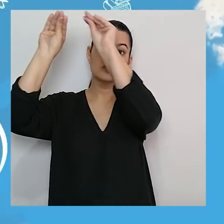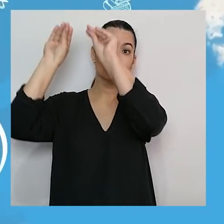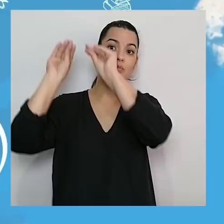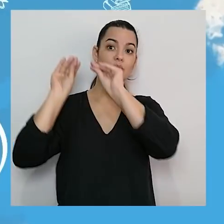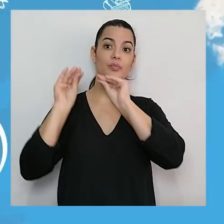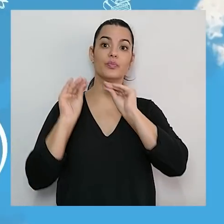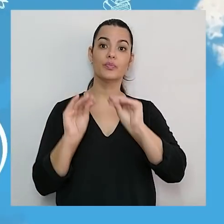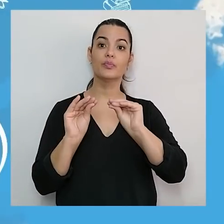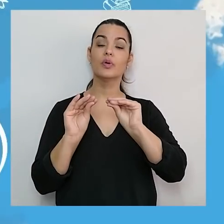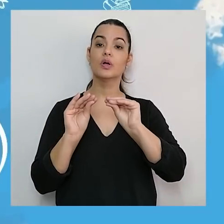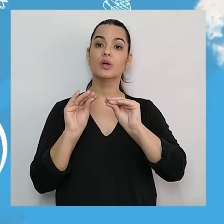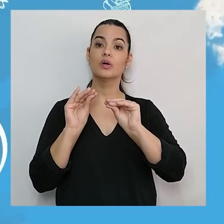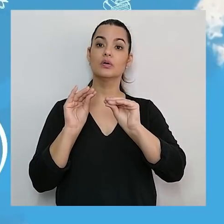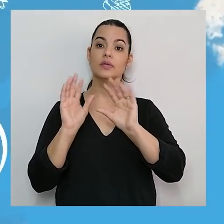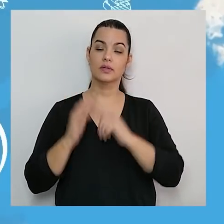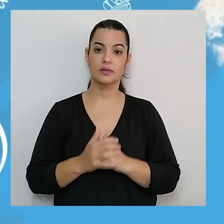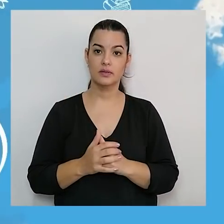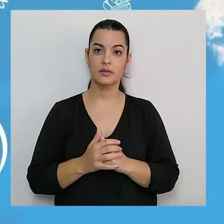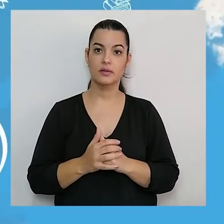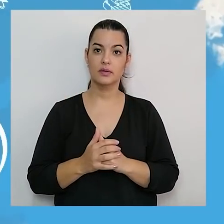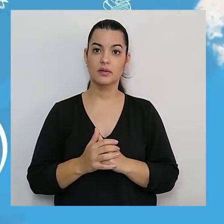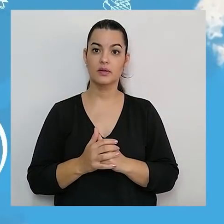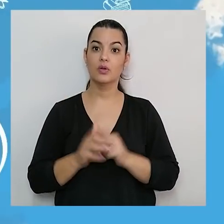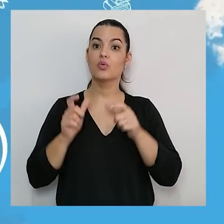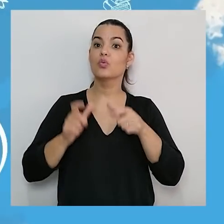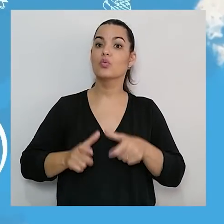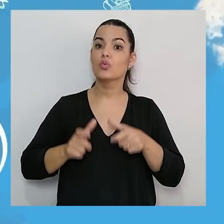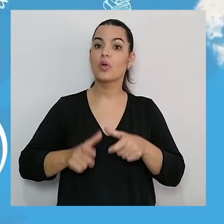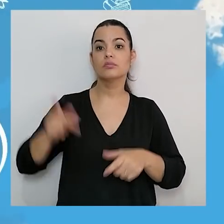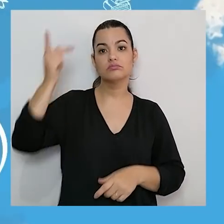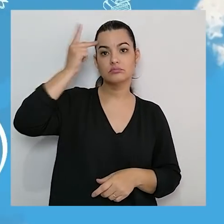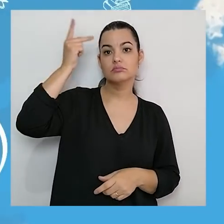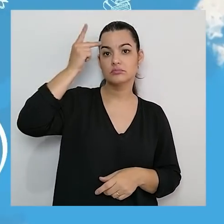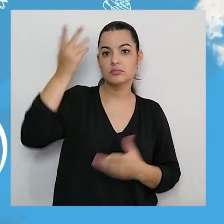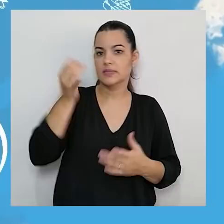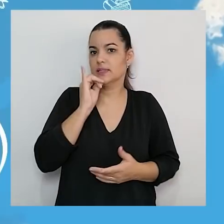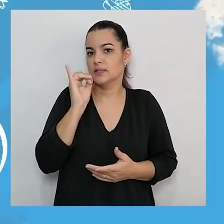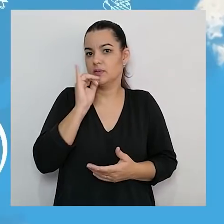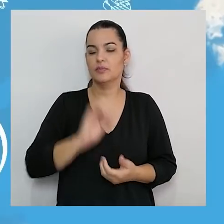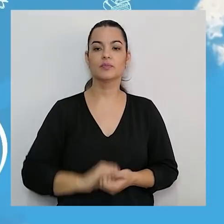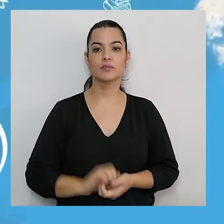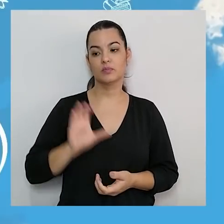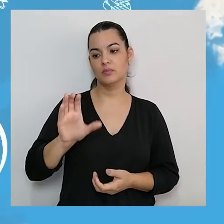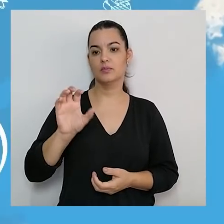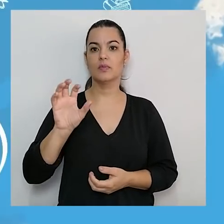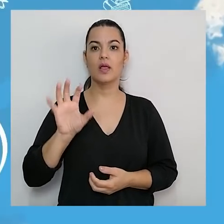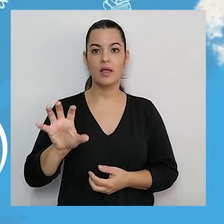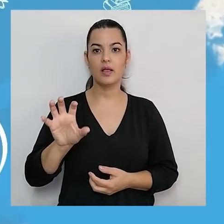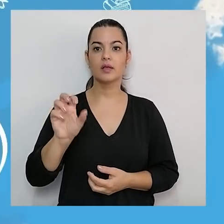de origem e elas vêm aqui para São Paulo. Isso